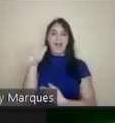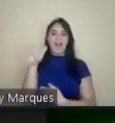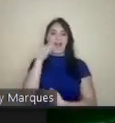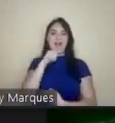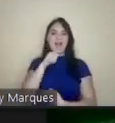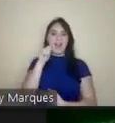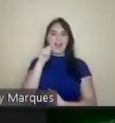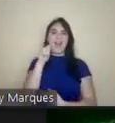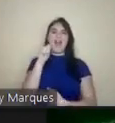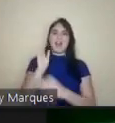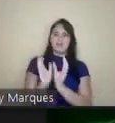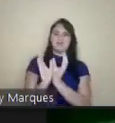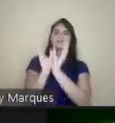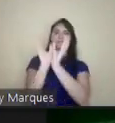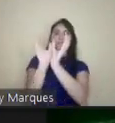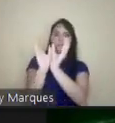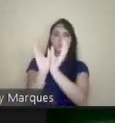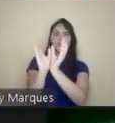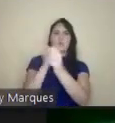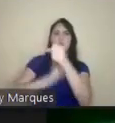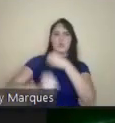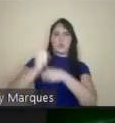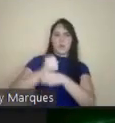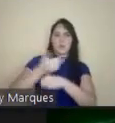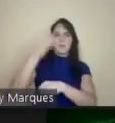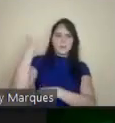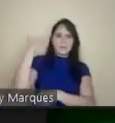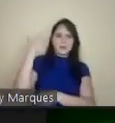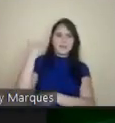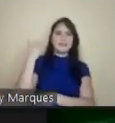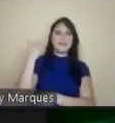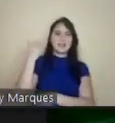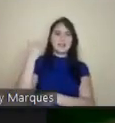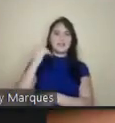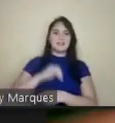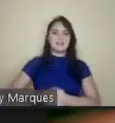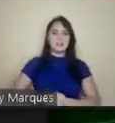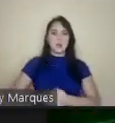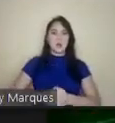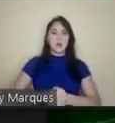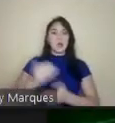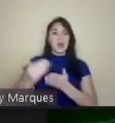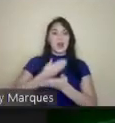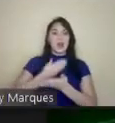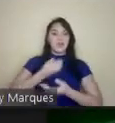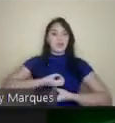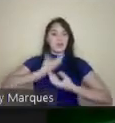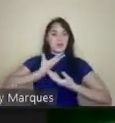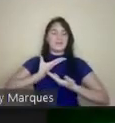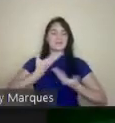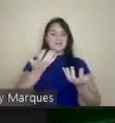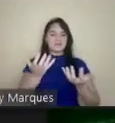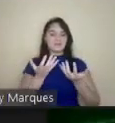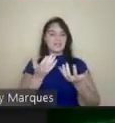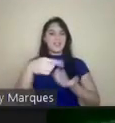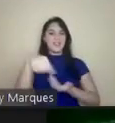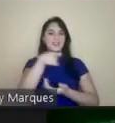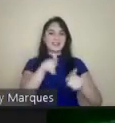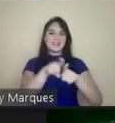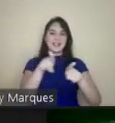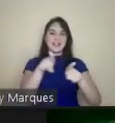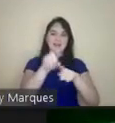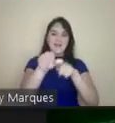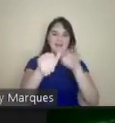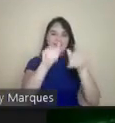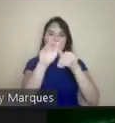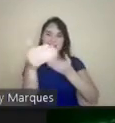livro do ano passado agora, e no livro de poesia. Então, eu queria que vocês também chegassem a